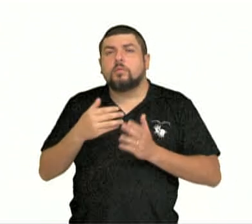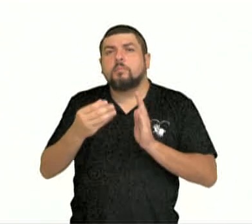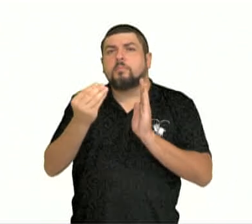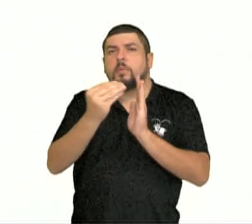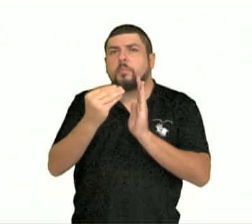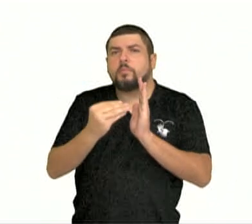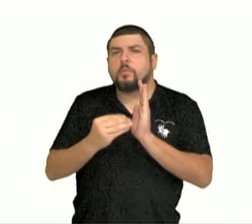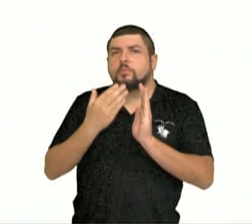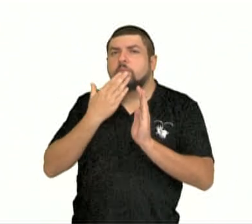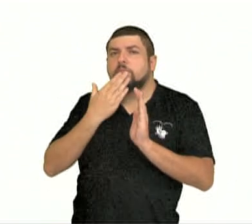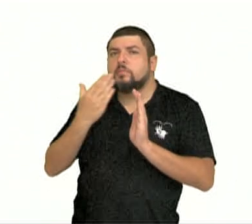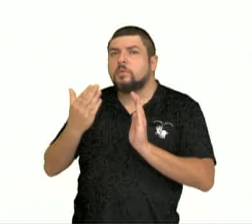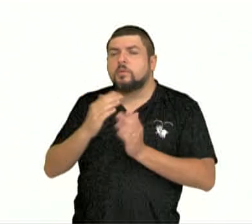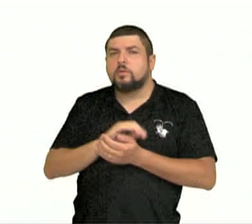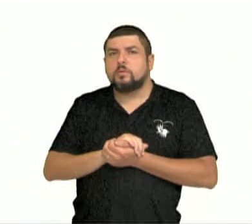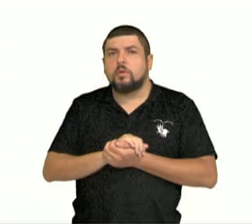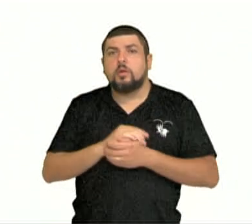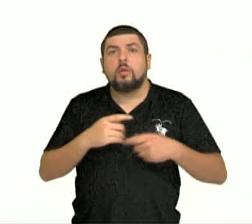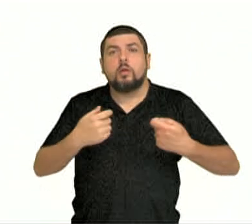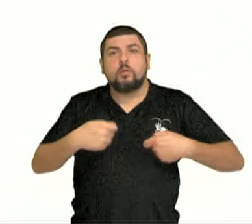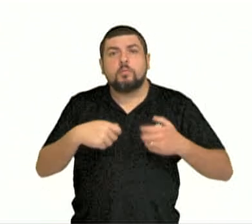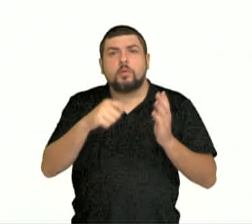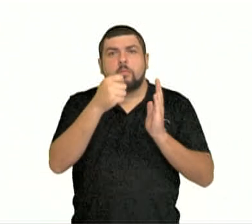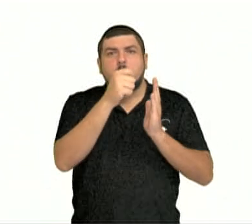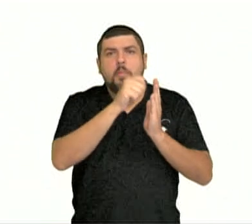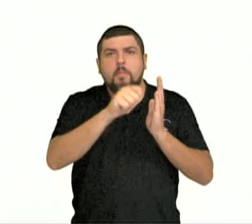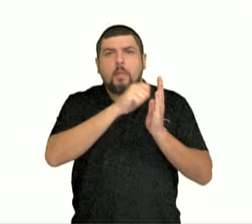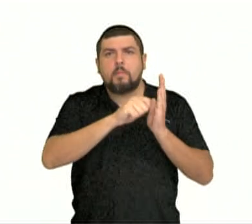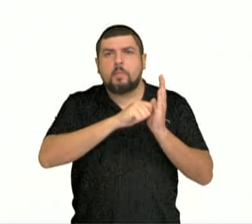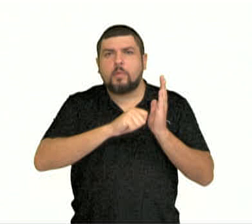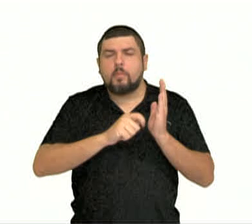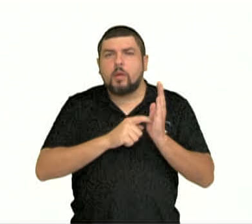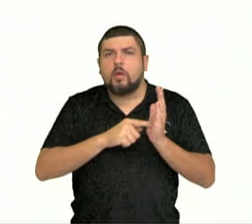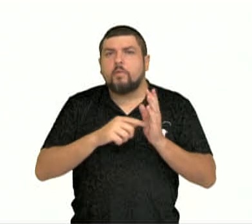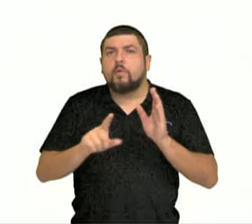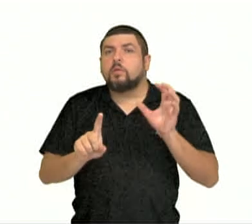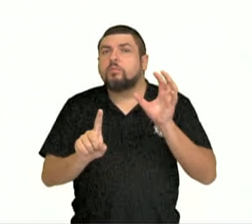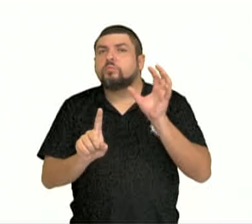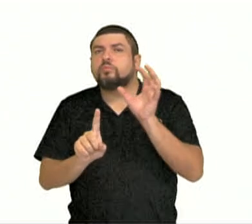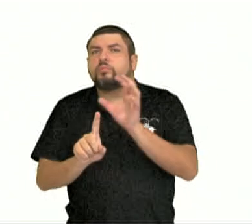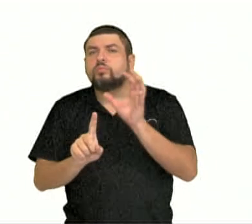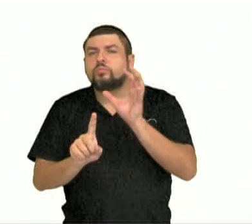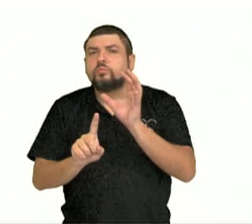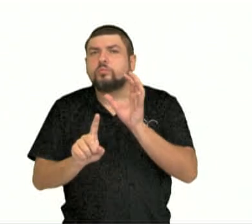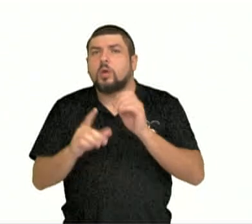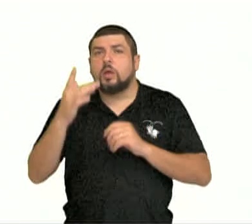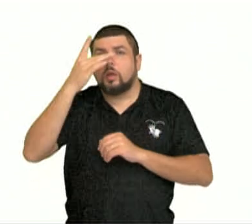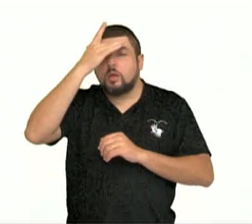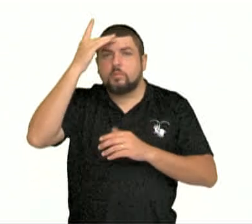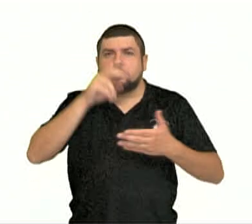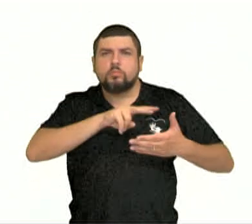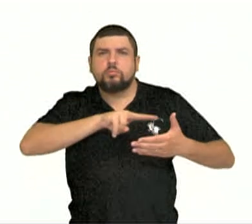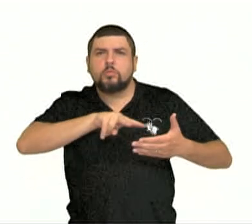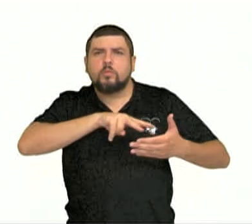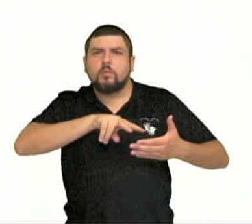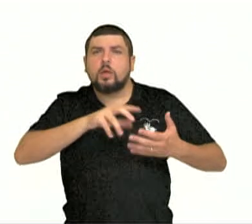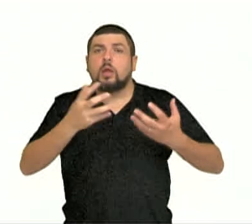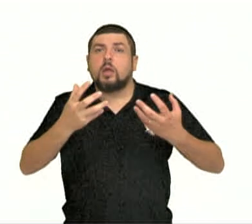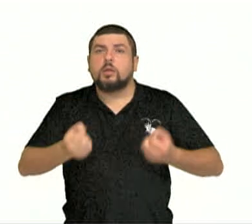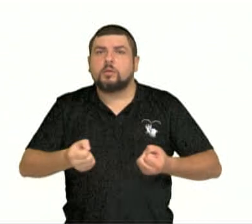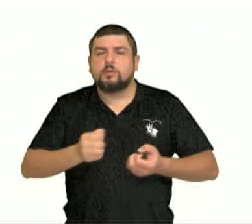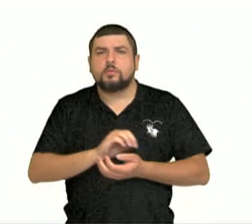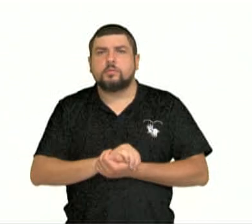reivindicando. Então, eu tenho que convencer a pessoa a acolher a minha reivindicação. Veja